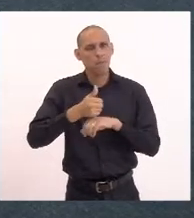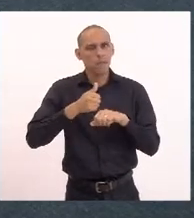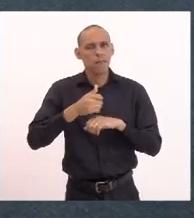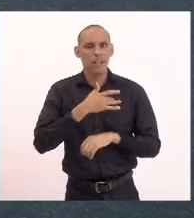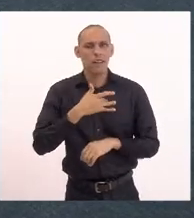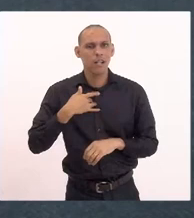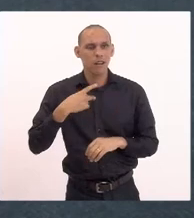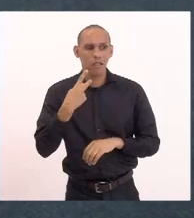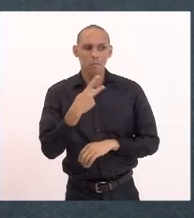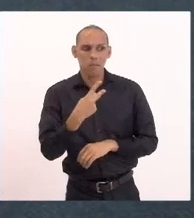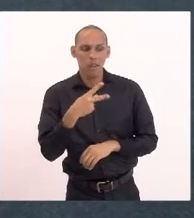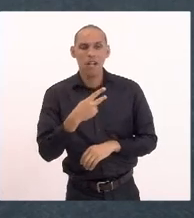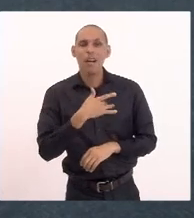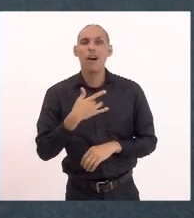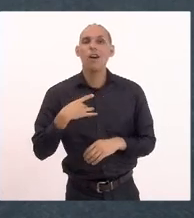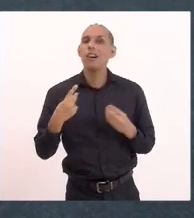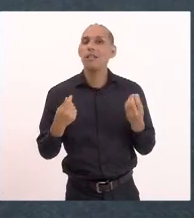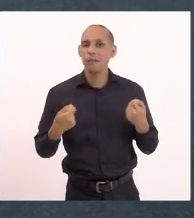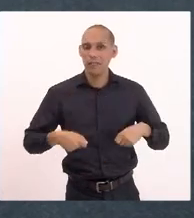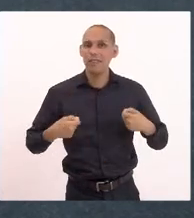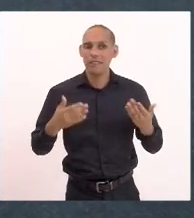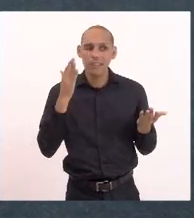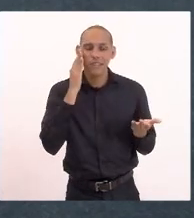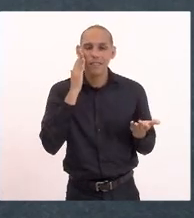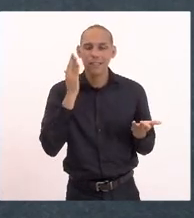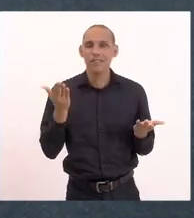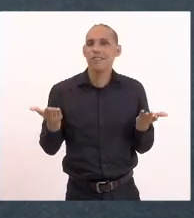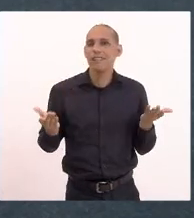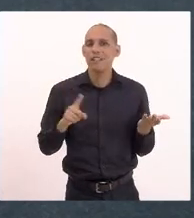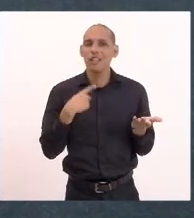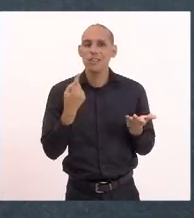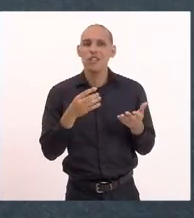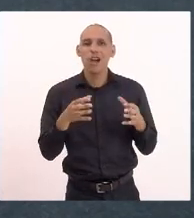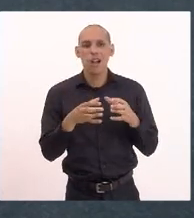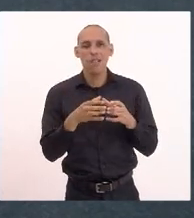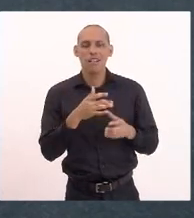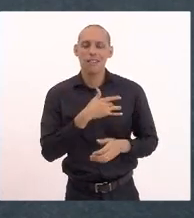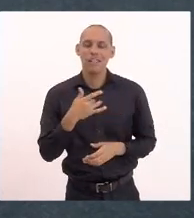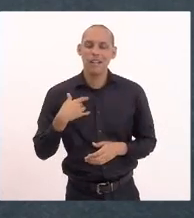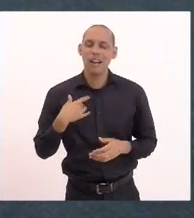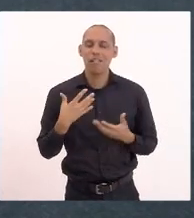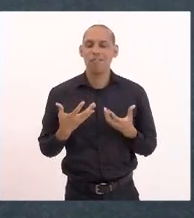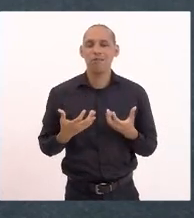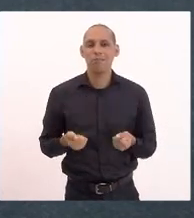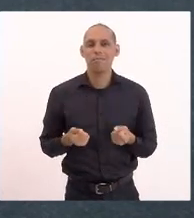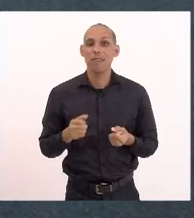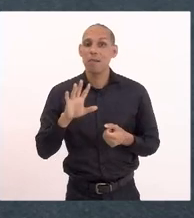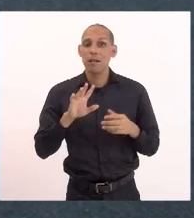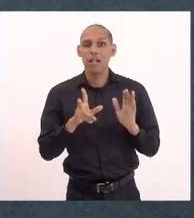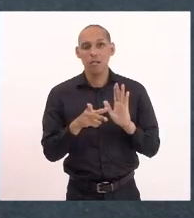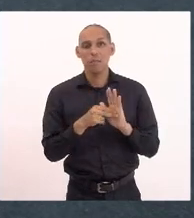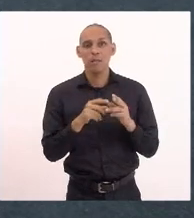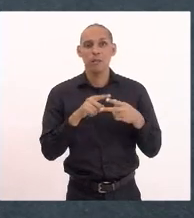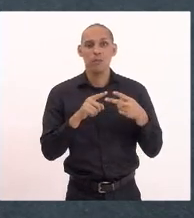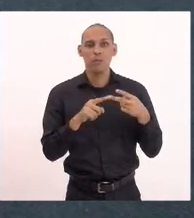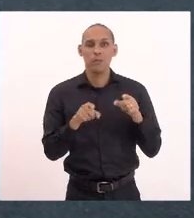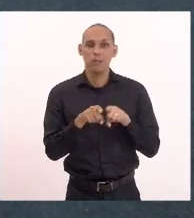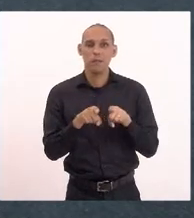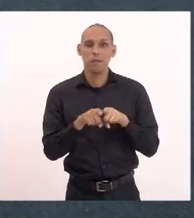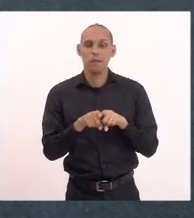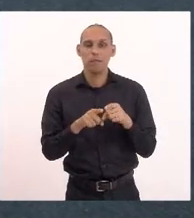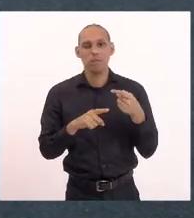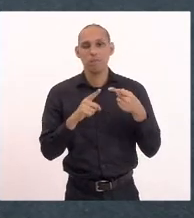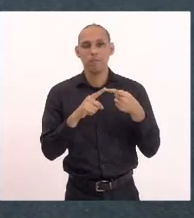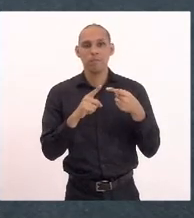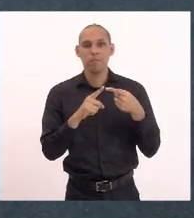saúde. Então, o nosso parecer pela Comissão de Saúde é favorável, com duas emendas também.